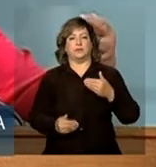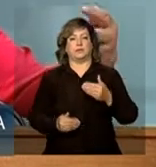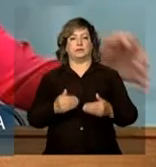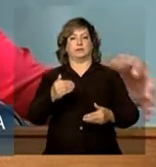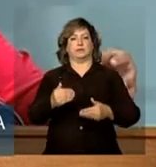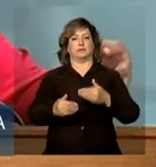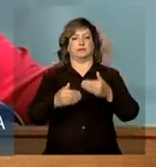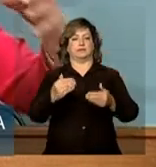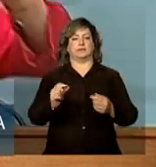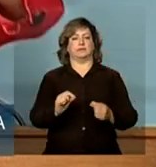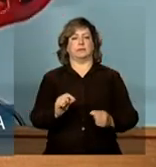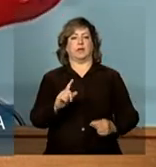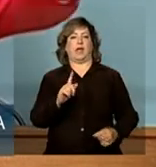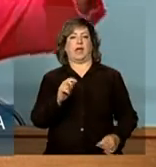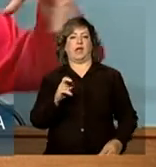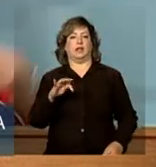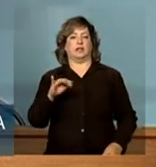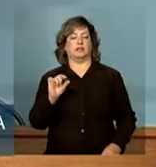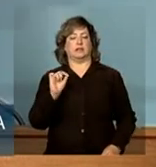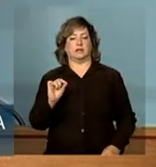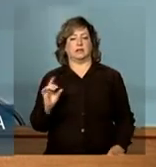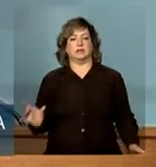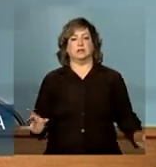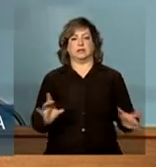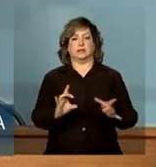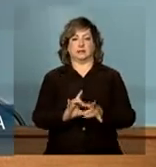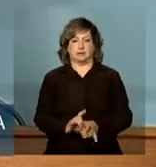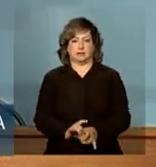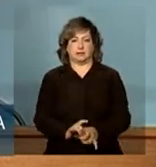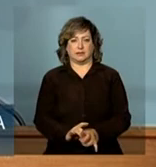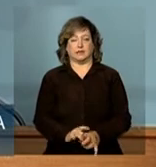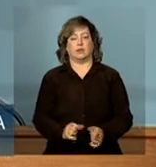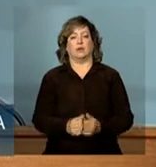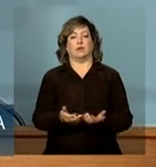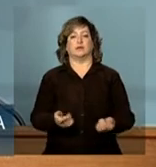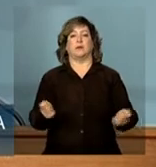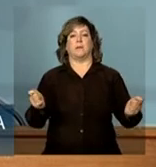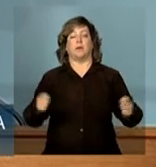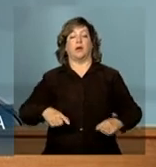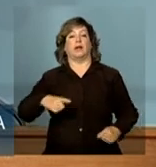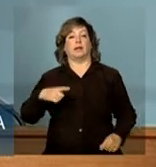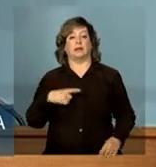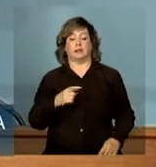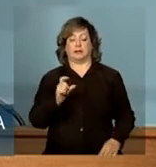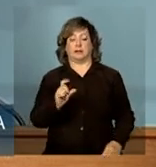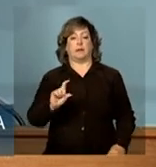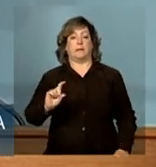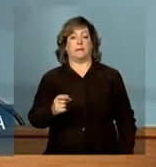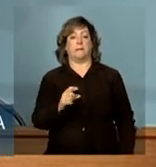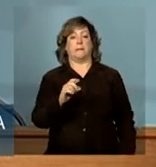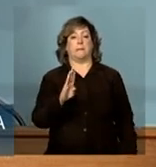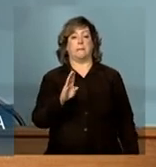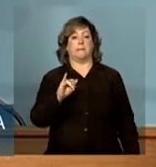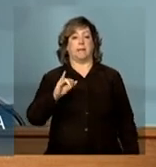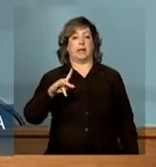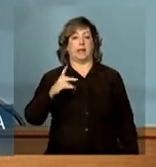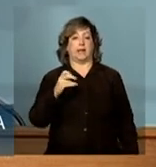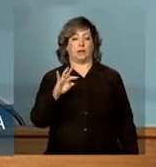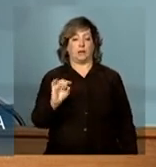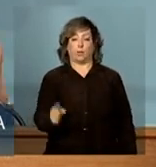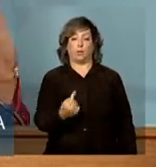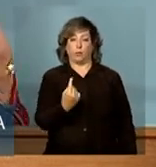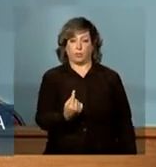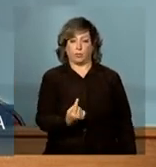progressivamente a garantir que ele seja integrado. Com isso, você pode ter até bilhete único em algum momento, ou